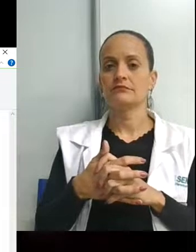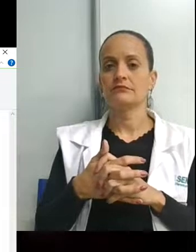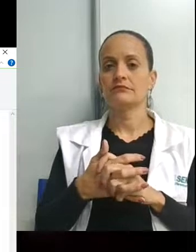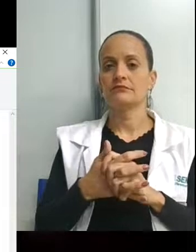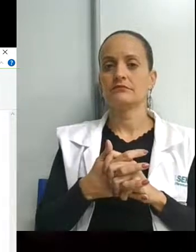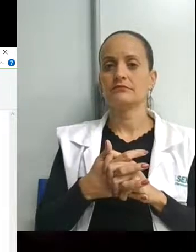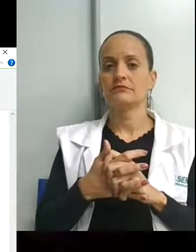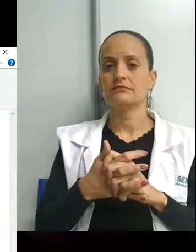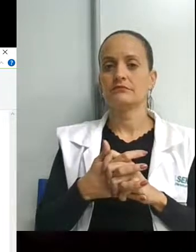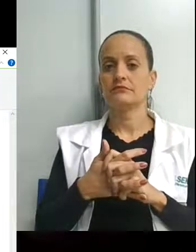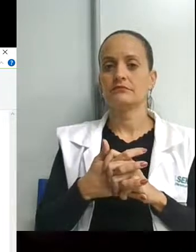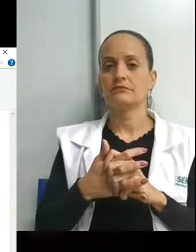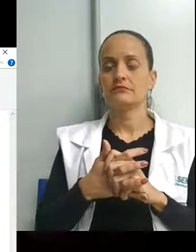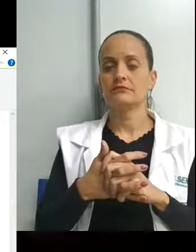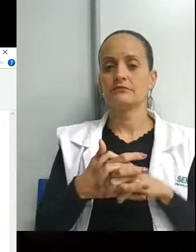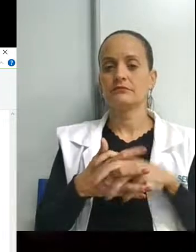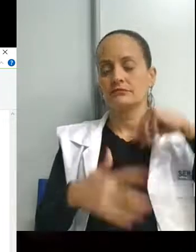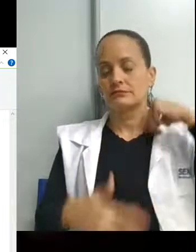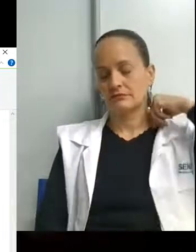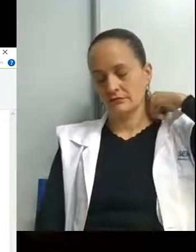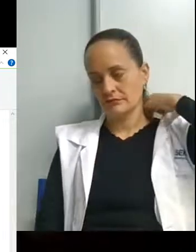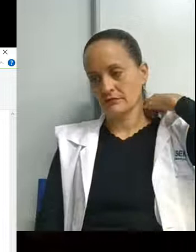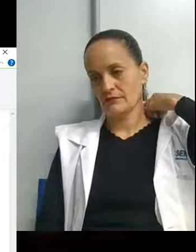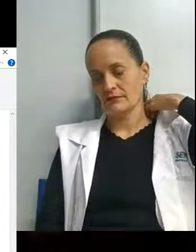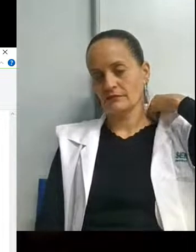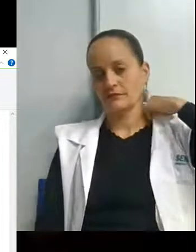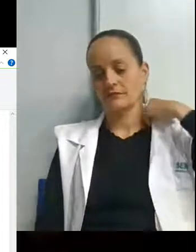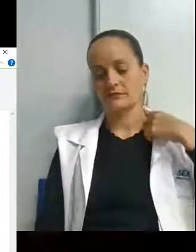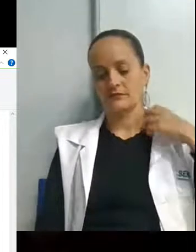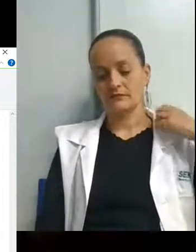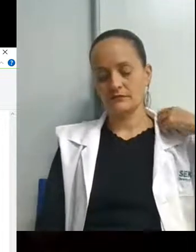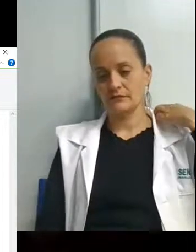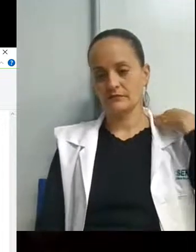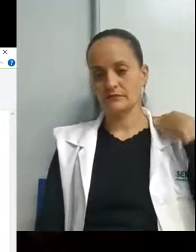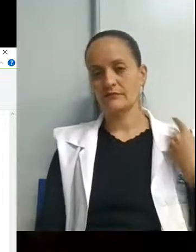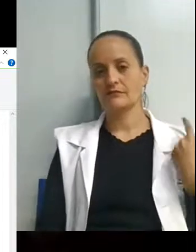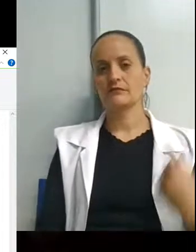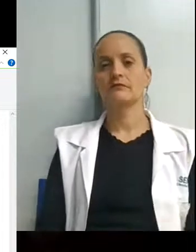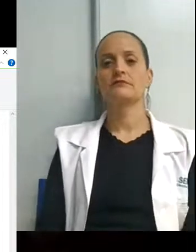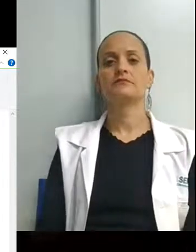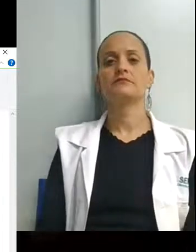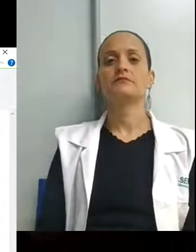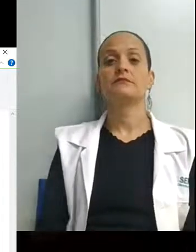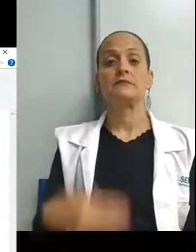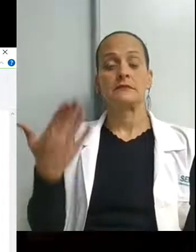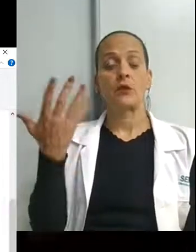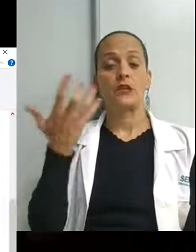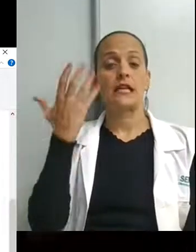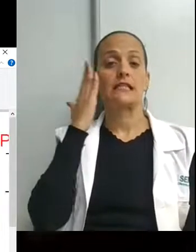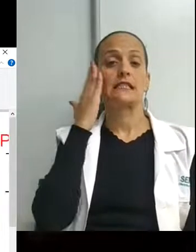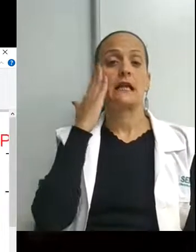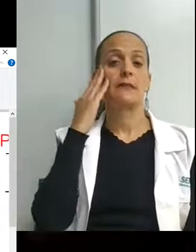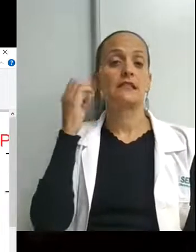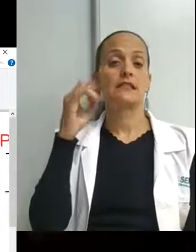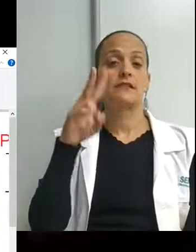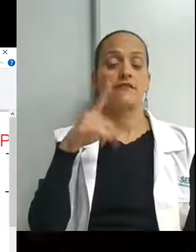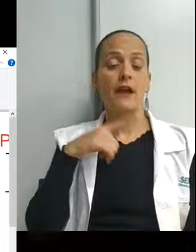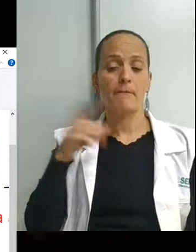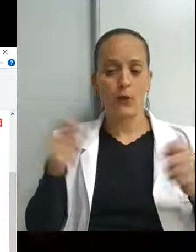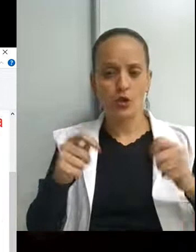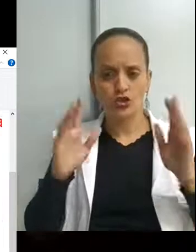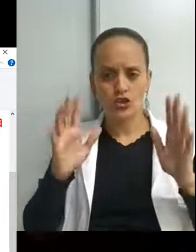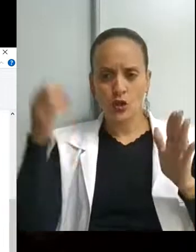justamente para poder mostrar isso aqui para vocês, né? Para a gente poder fazer junto. Então, ele quer saber se vai poder ser conectado esse